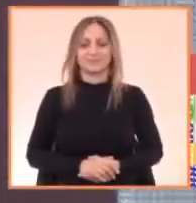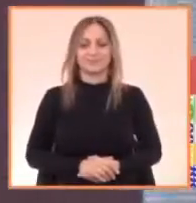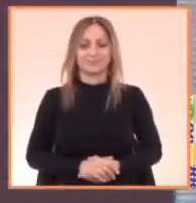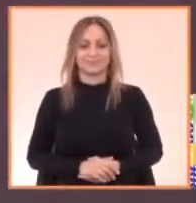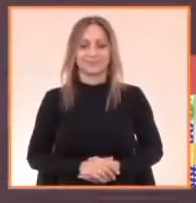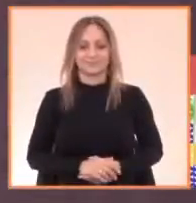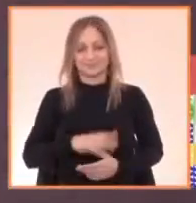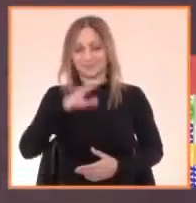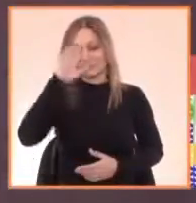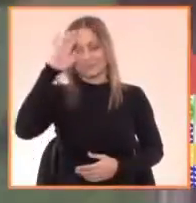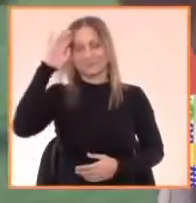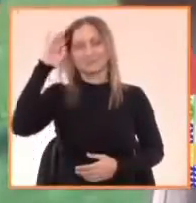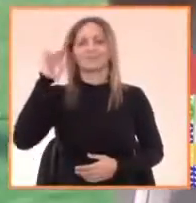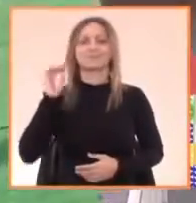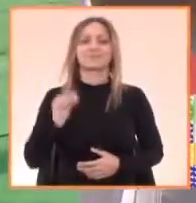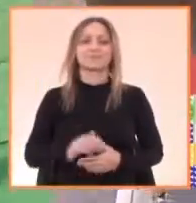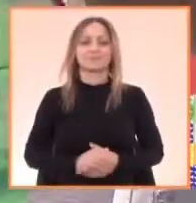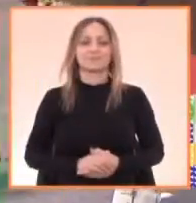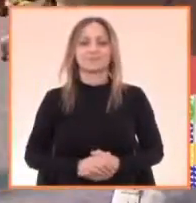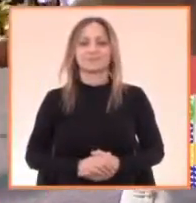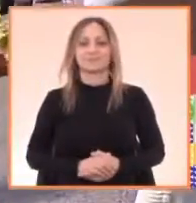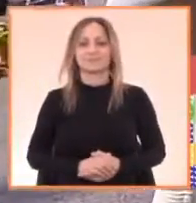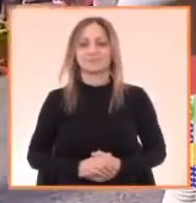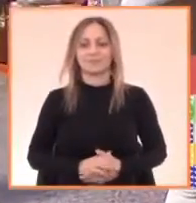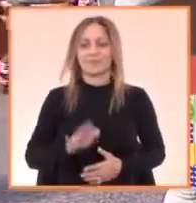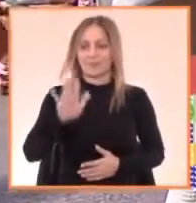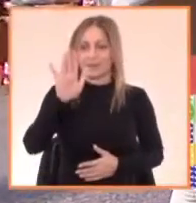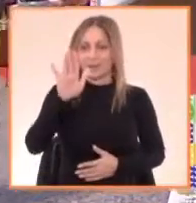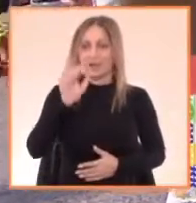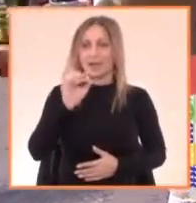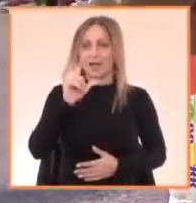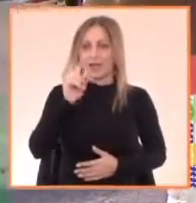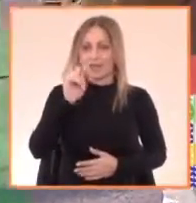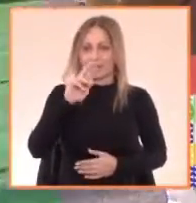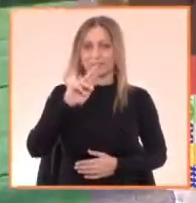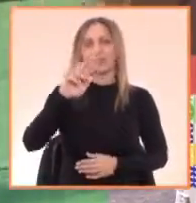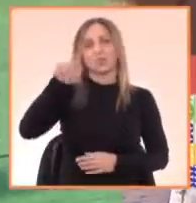Oh, não, ele é comigo. Eu já, oh, Alex, eu já ia vou. Alex, eu já ia vou.